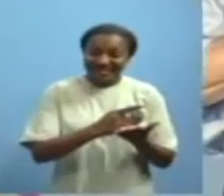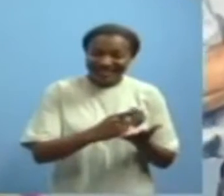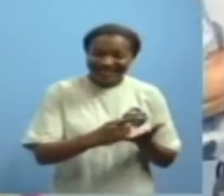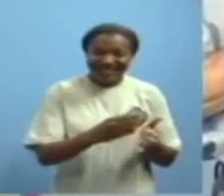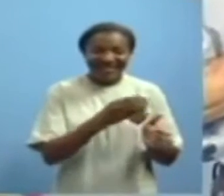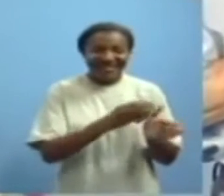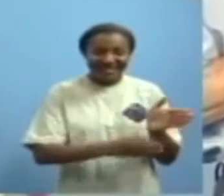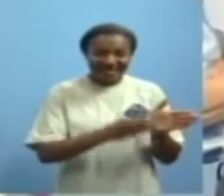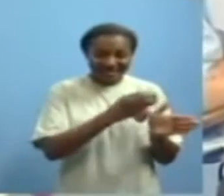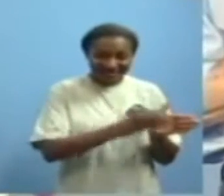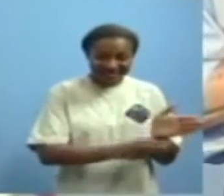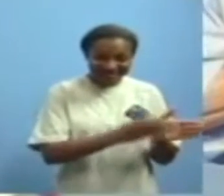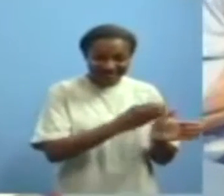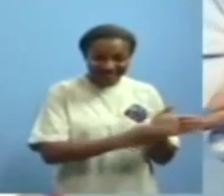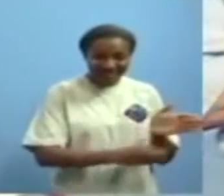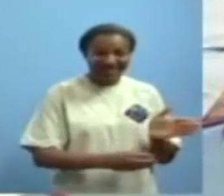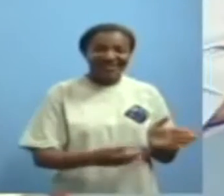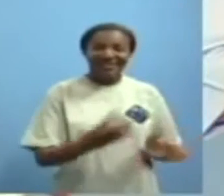capítulo 4,